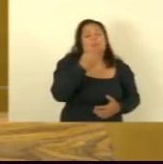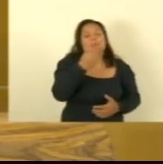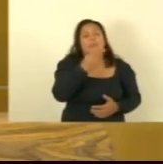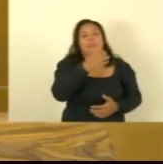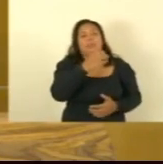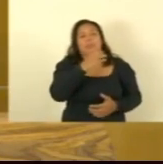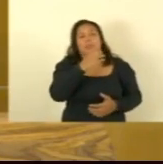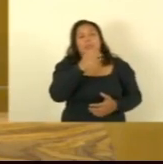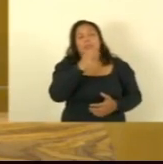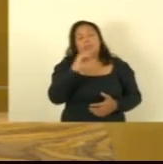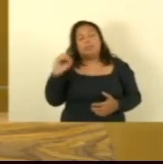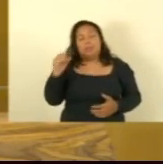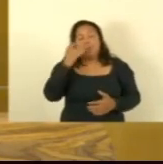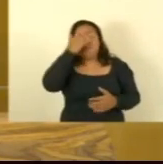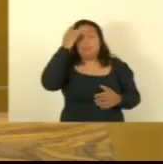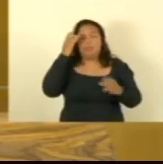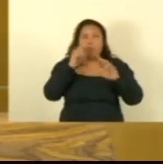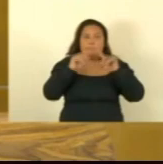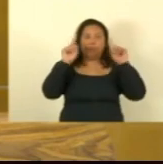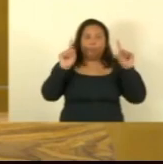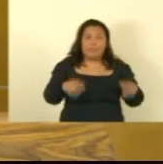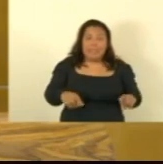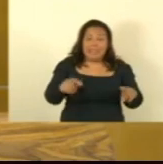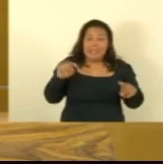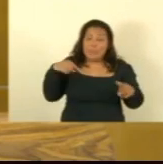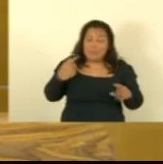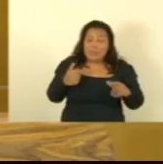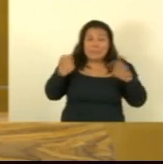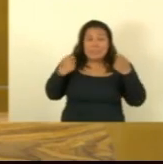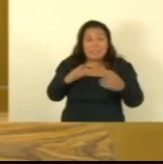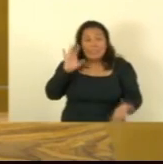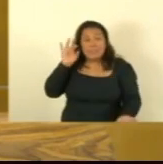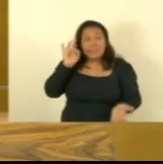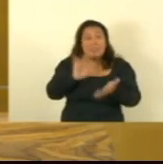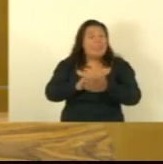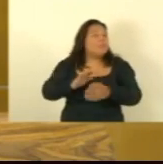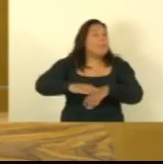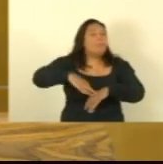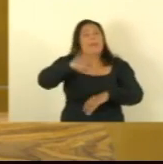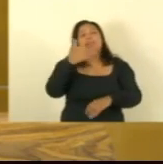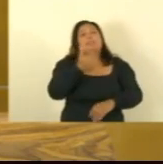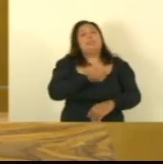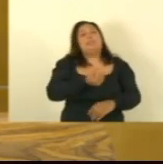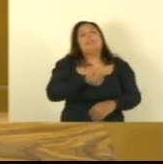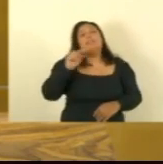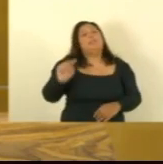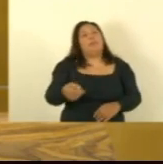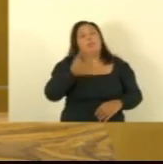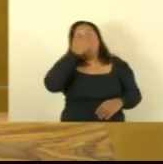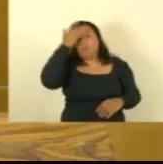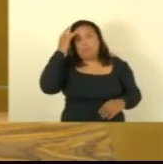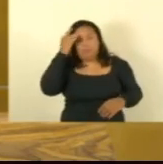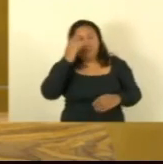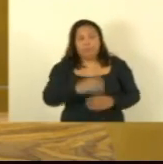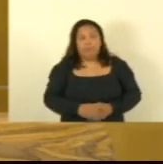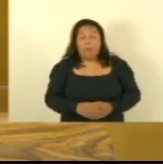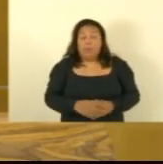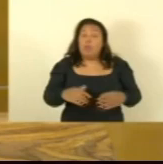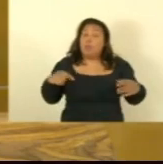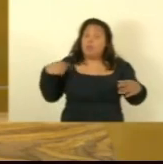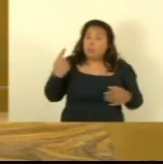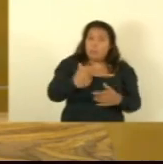3.700 servidores, quando deveríamos ter mais de 6.000. Nós temos, inclusive, capitão